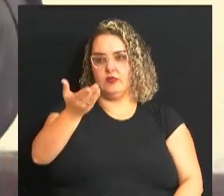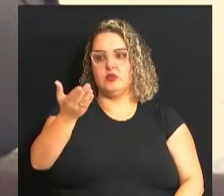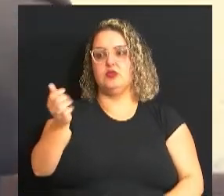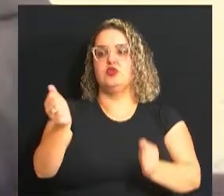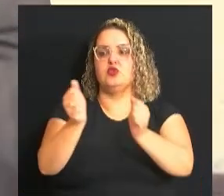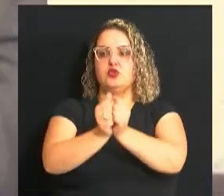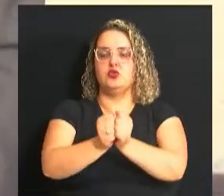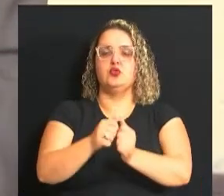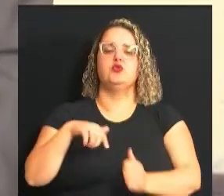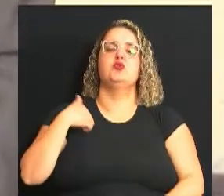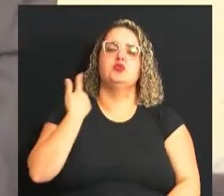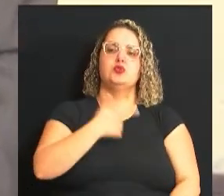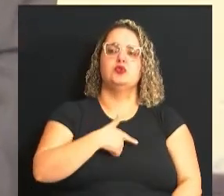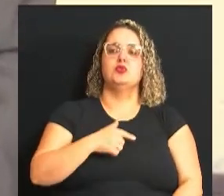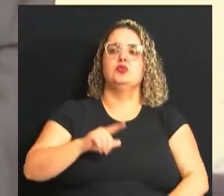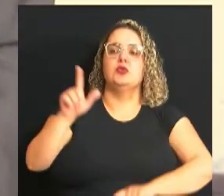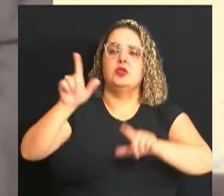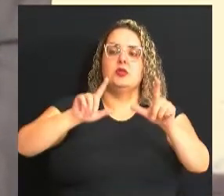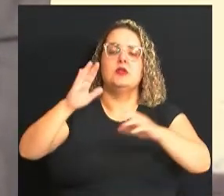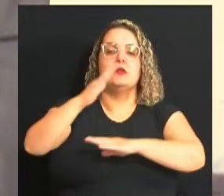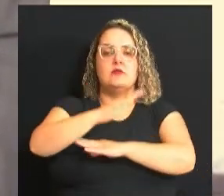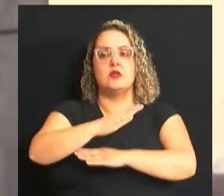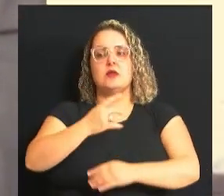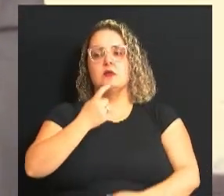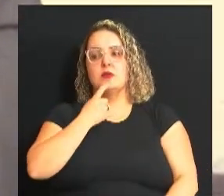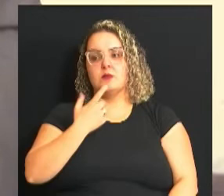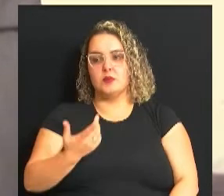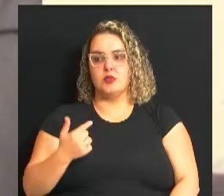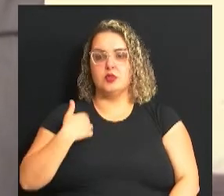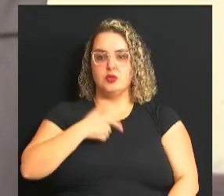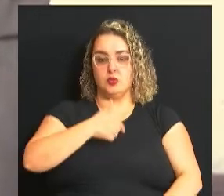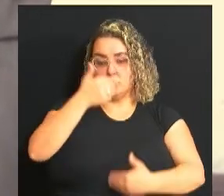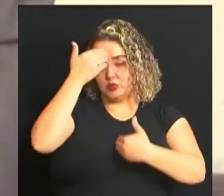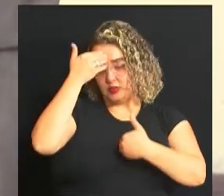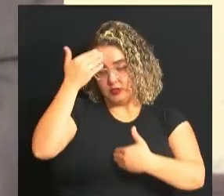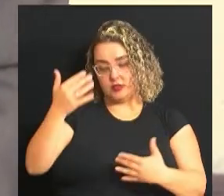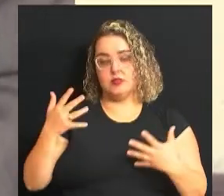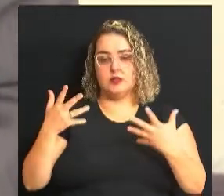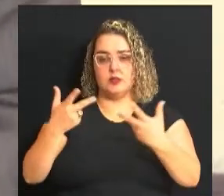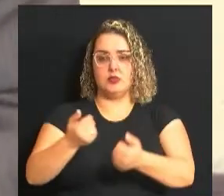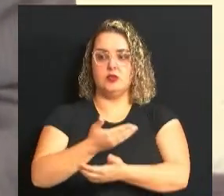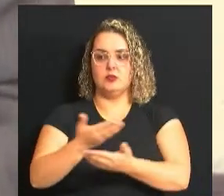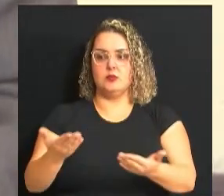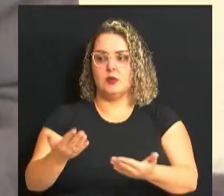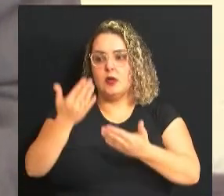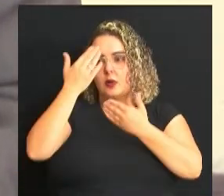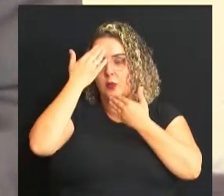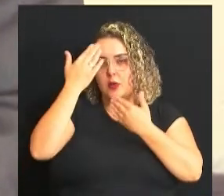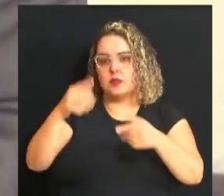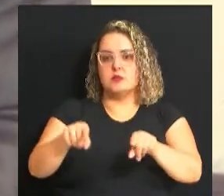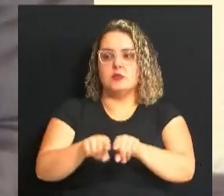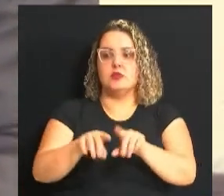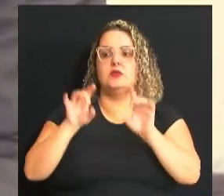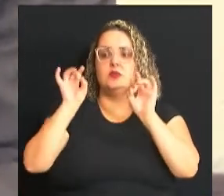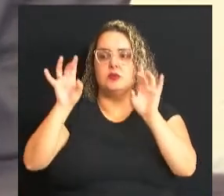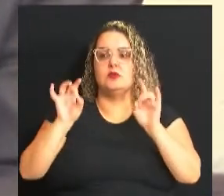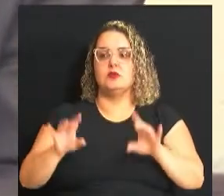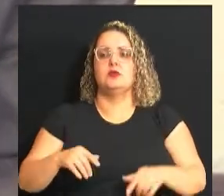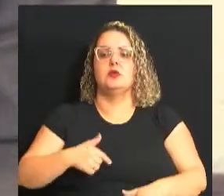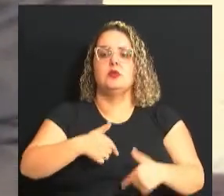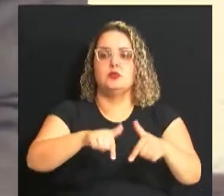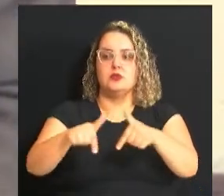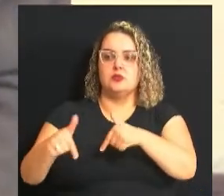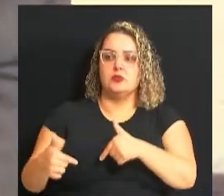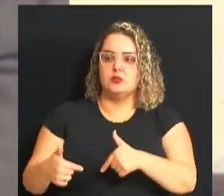conosco através da TV Câmara. A nossa gratidão a todos vocês e um agradecimento também aos funcionários